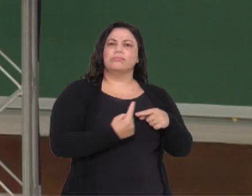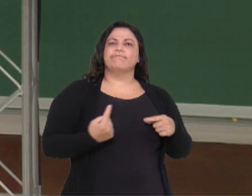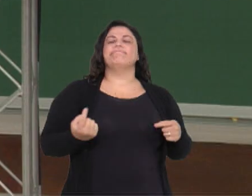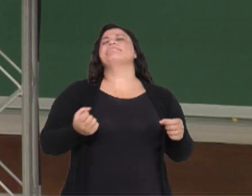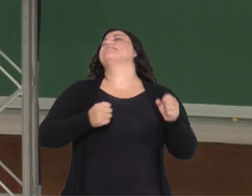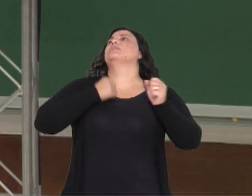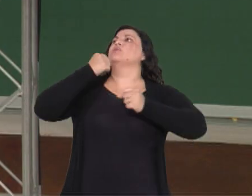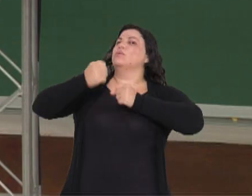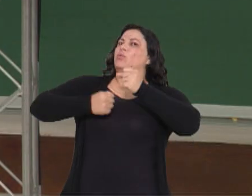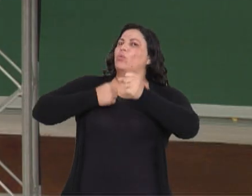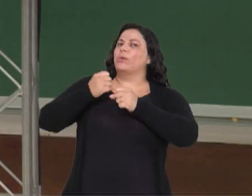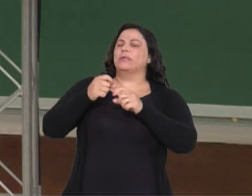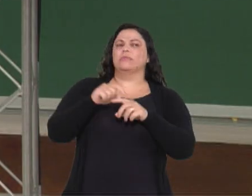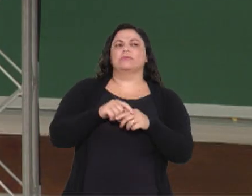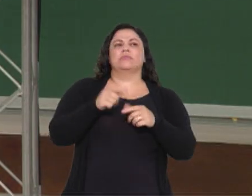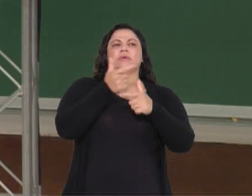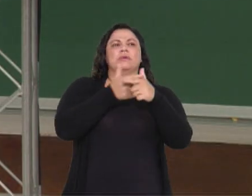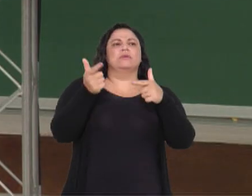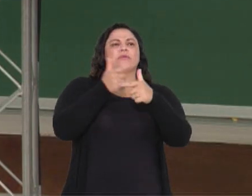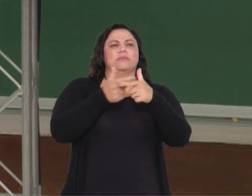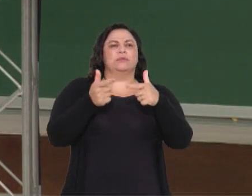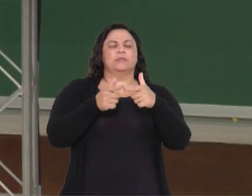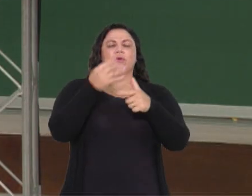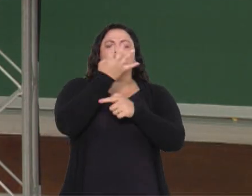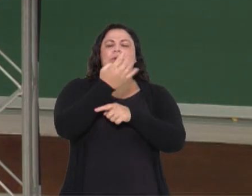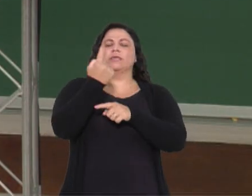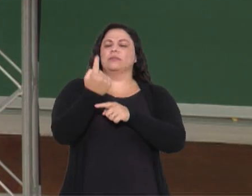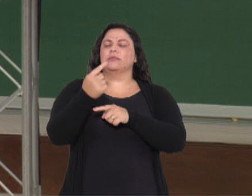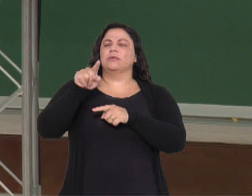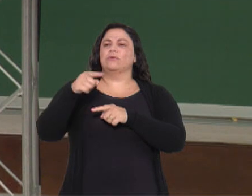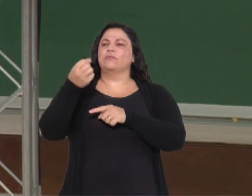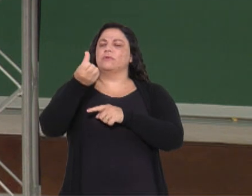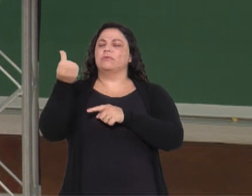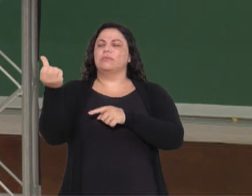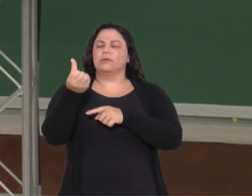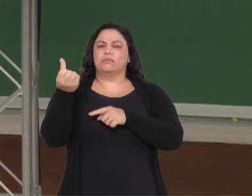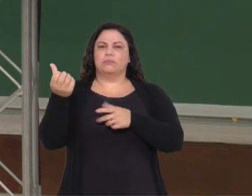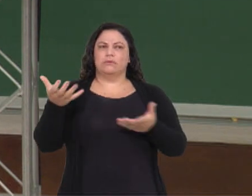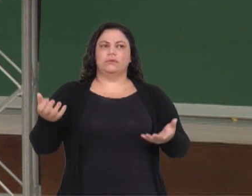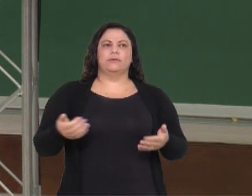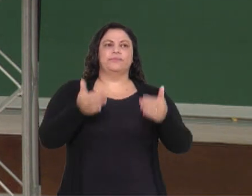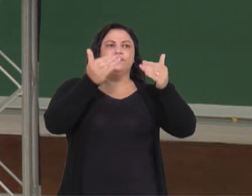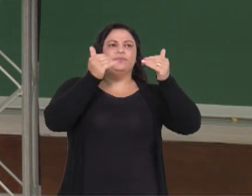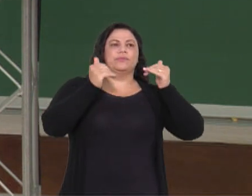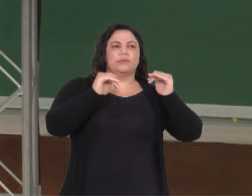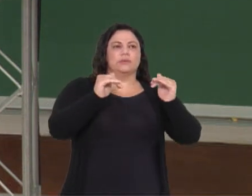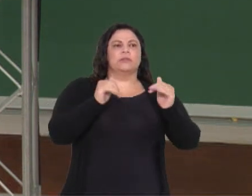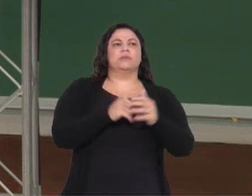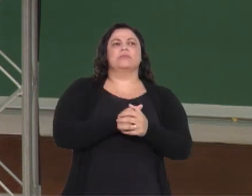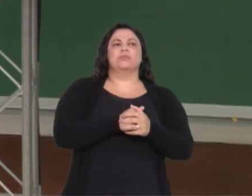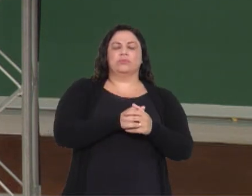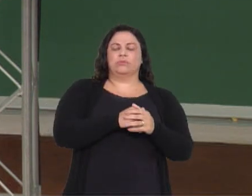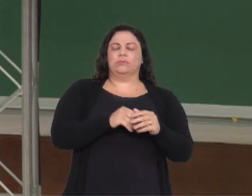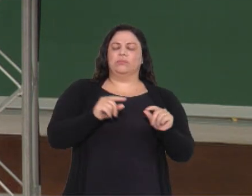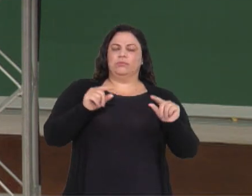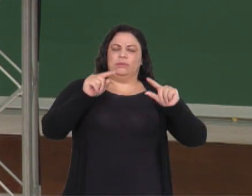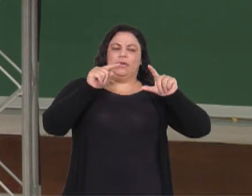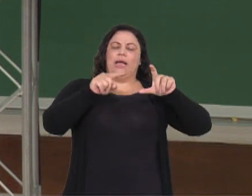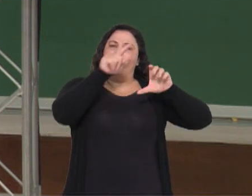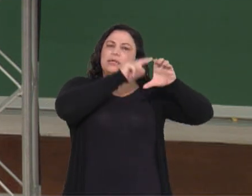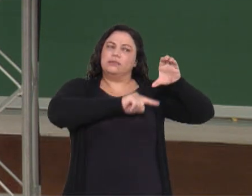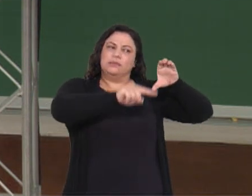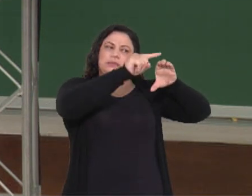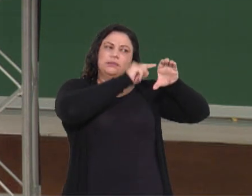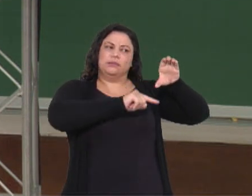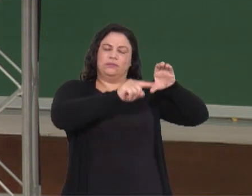porque a divisão dá 41,66. Aqui a gente utilizou a circunferência, a fórmula do comprimento para poder